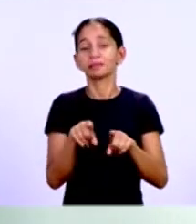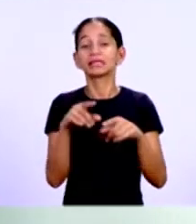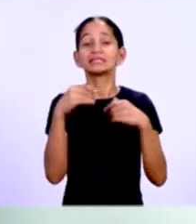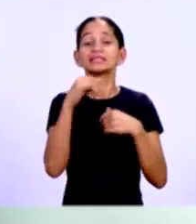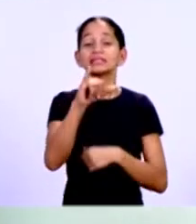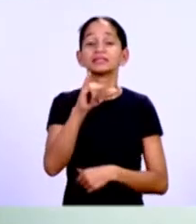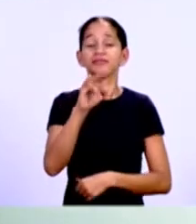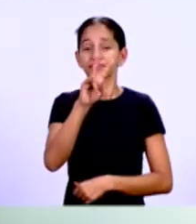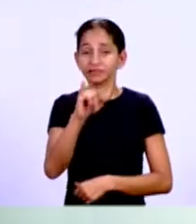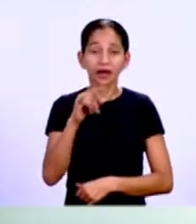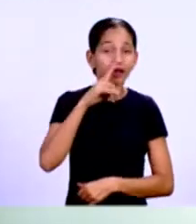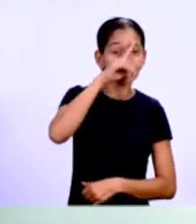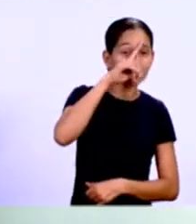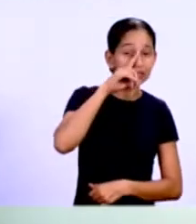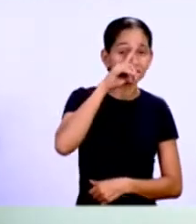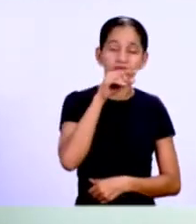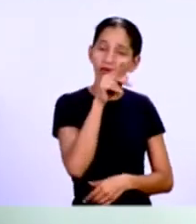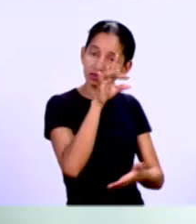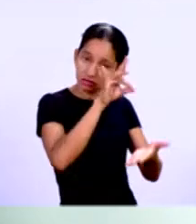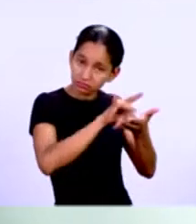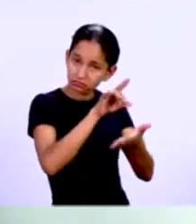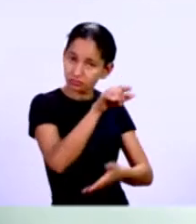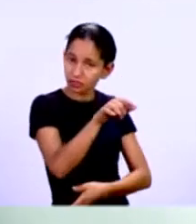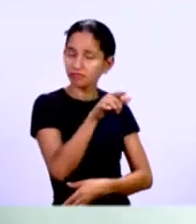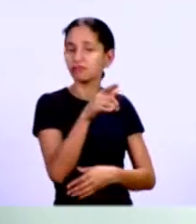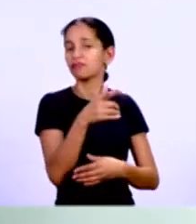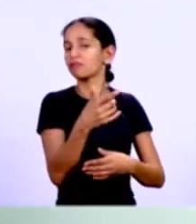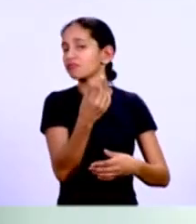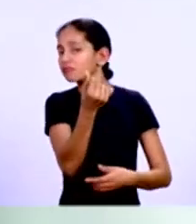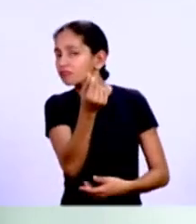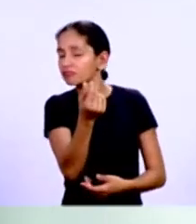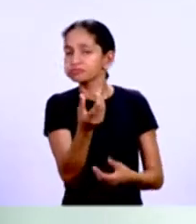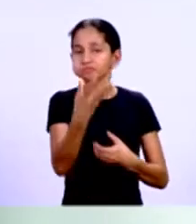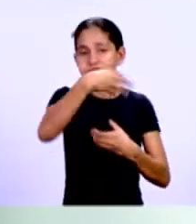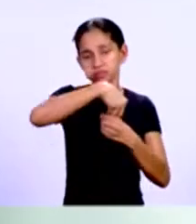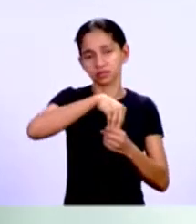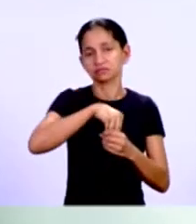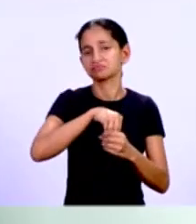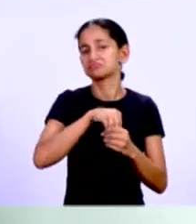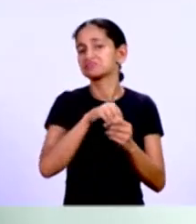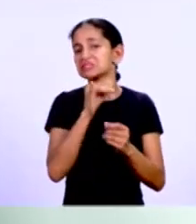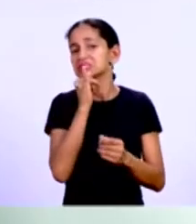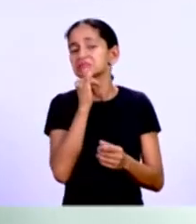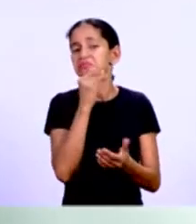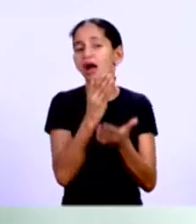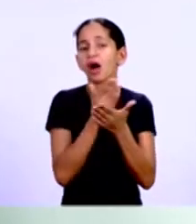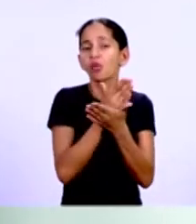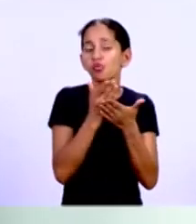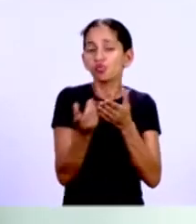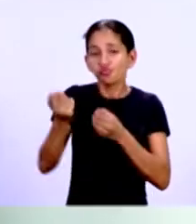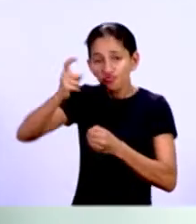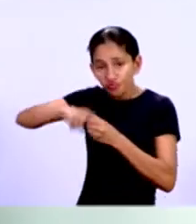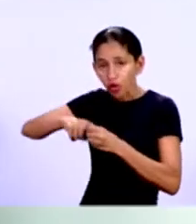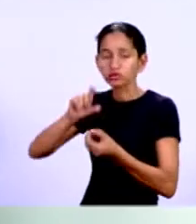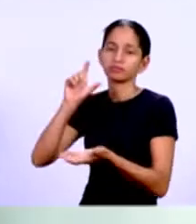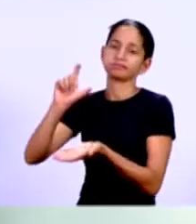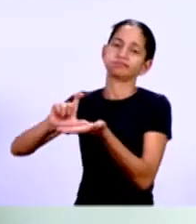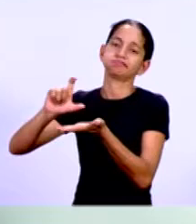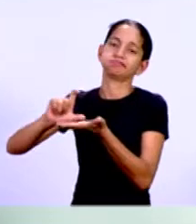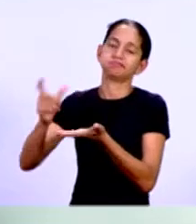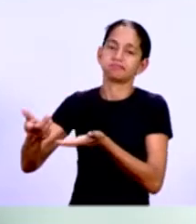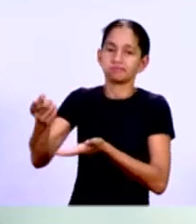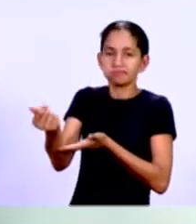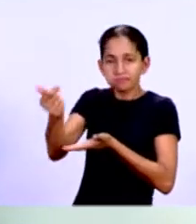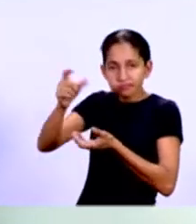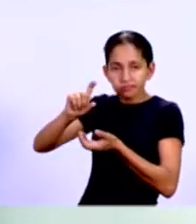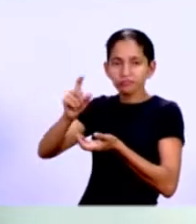aceitar assumir um risco maior quando isso estiver embutido em uma promessa de um retorno também maior. Você